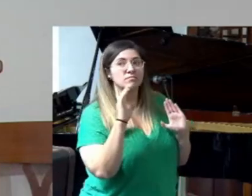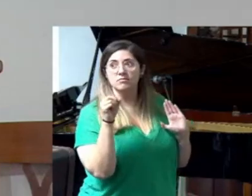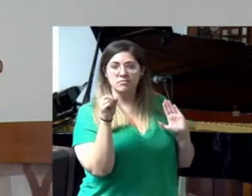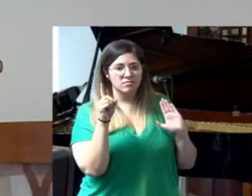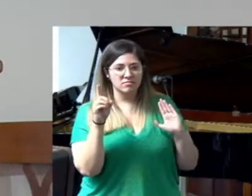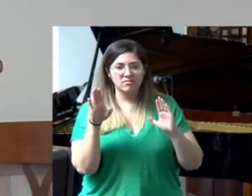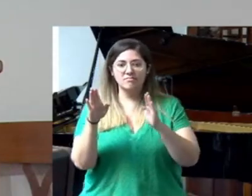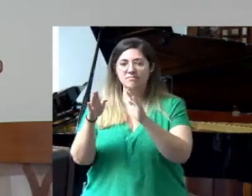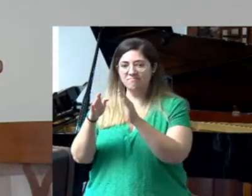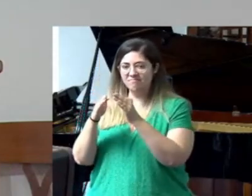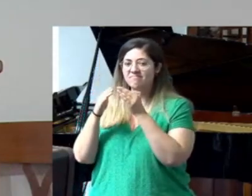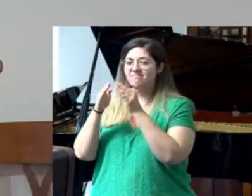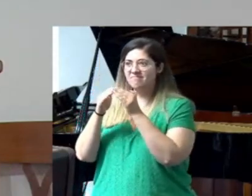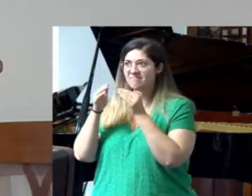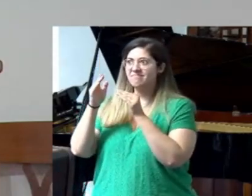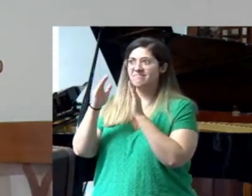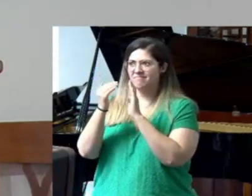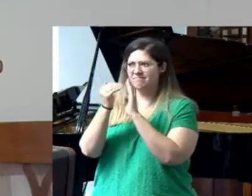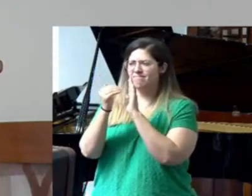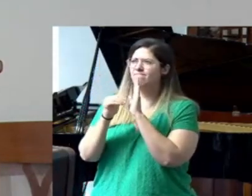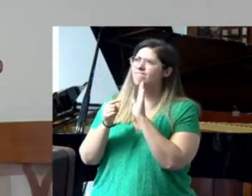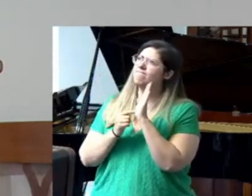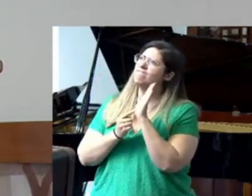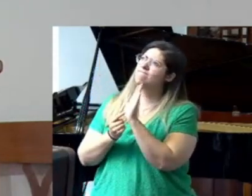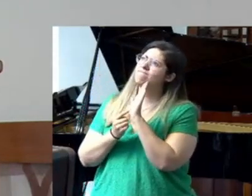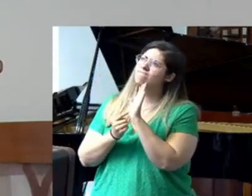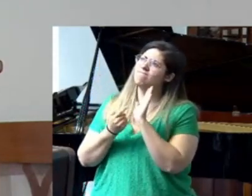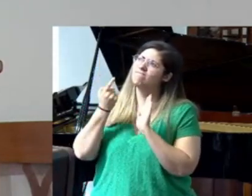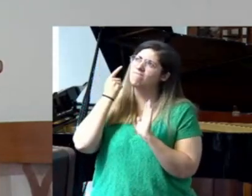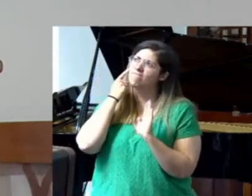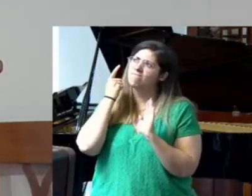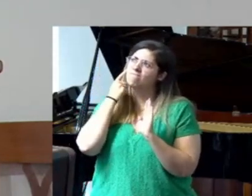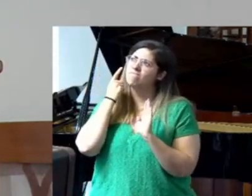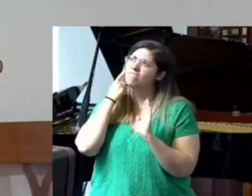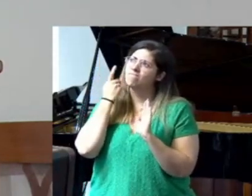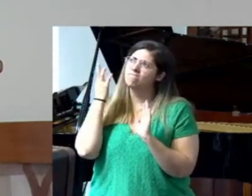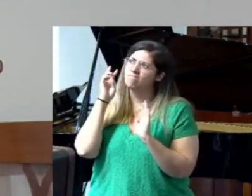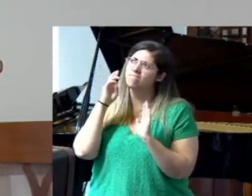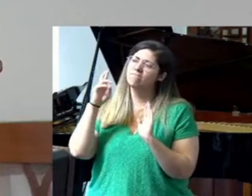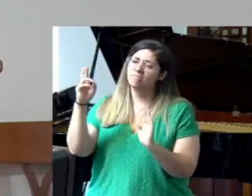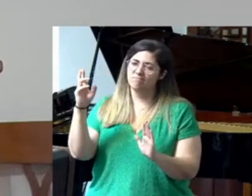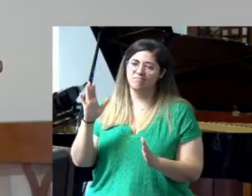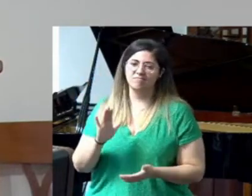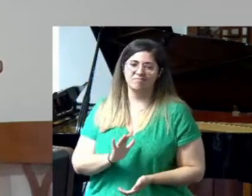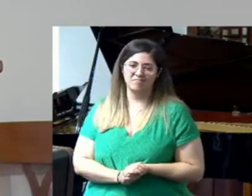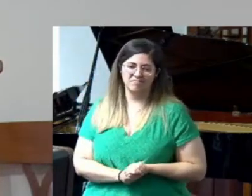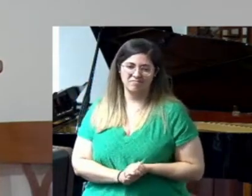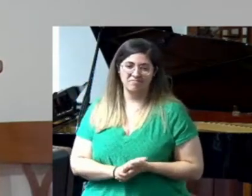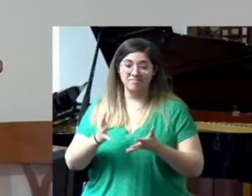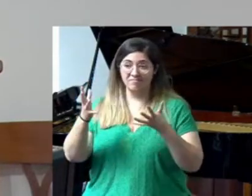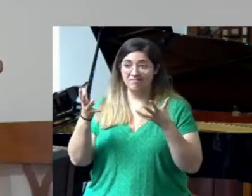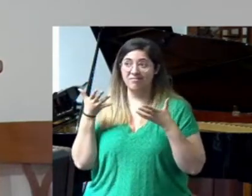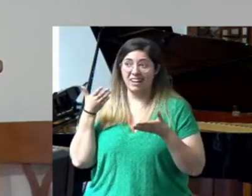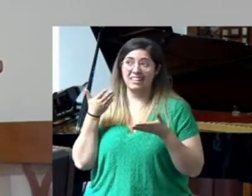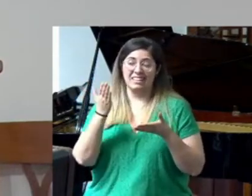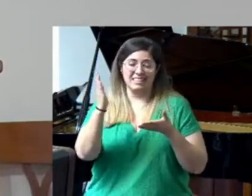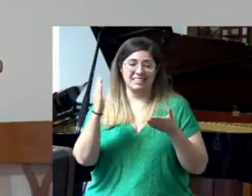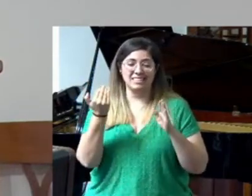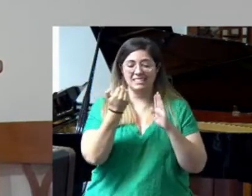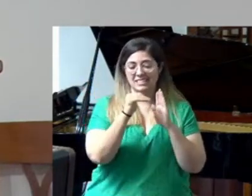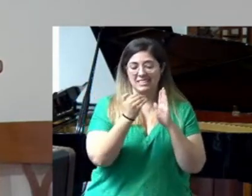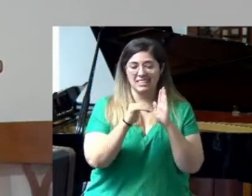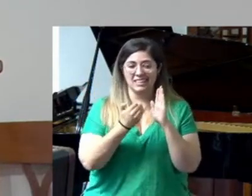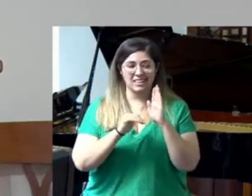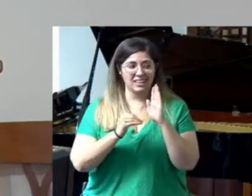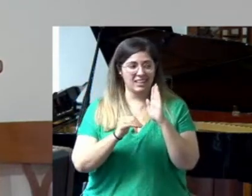Eu sei que nós temos situações aqui, eu estou olhando aqui para mim e para o Vinícius. Eu sei que eles vão para Indaiatuba. Eles querem ir para Indaiatuba.